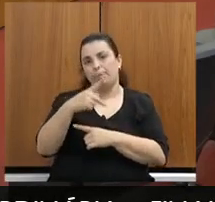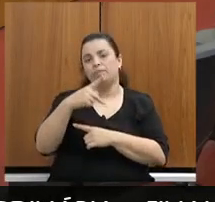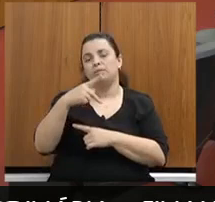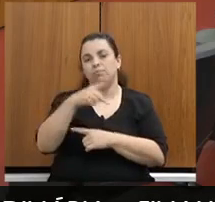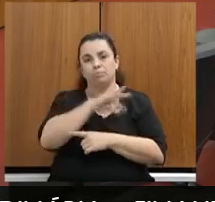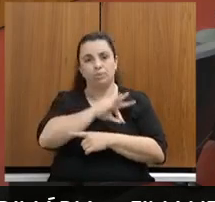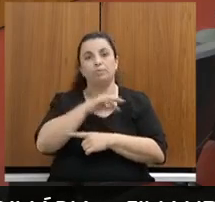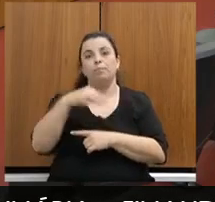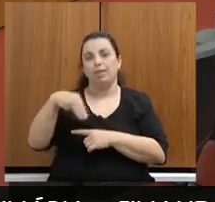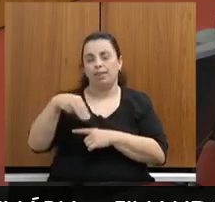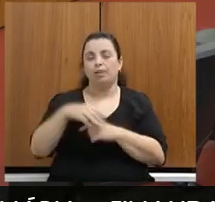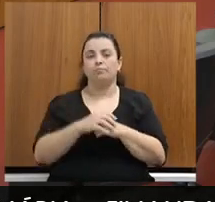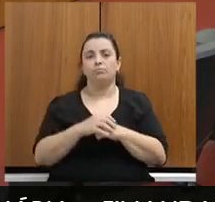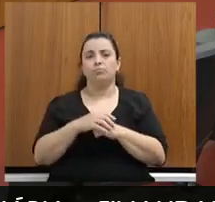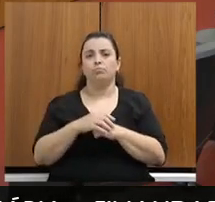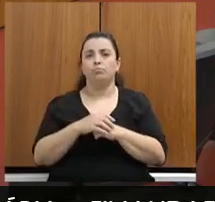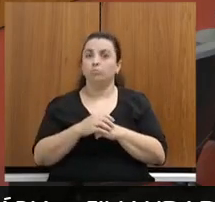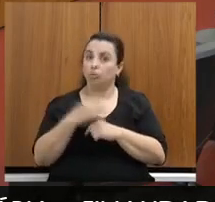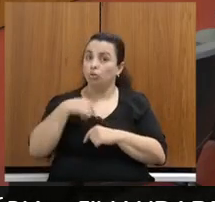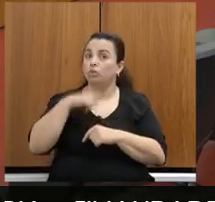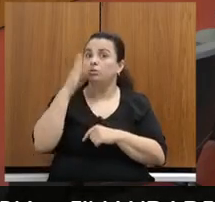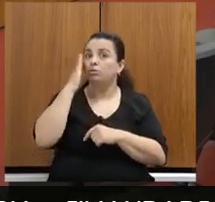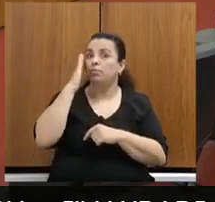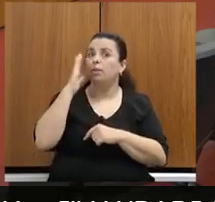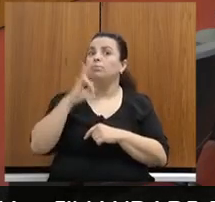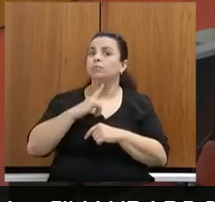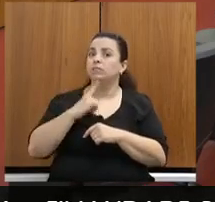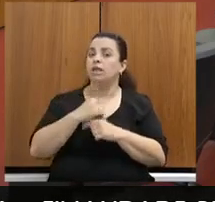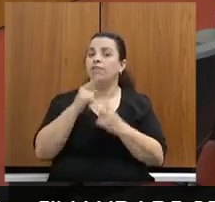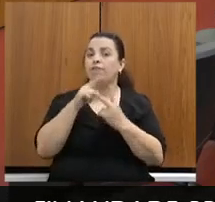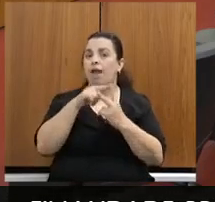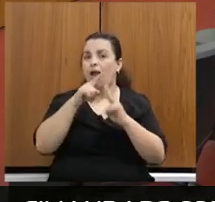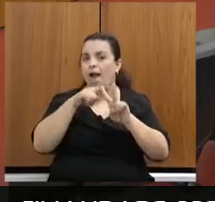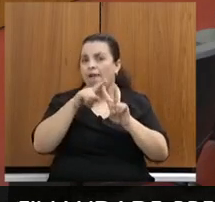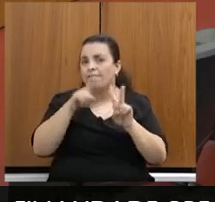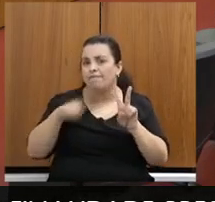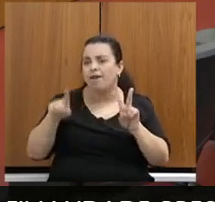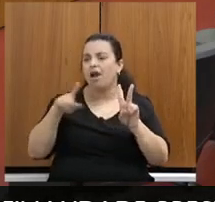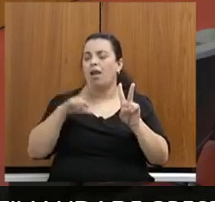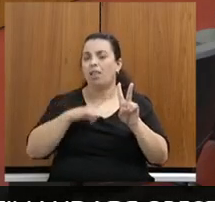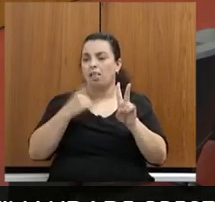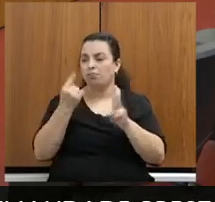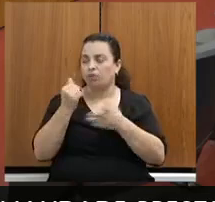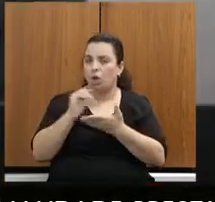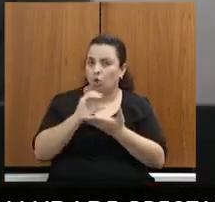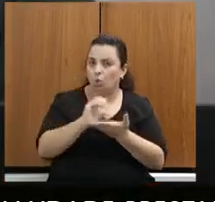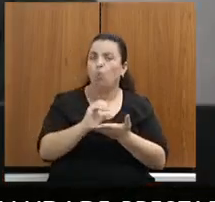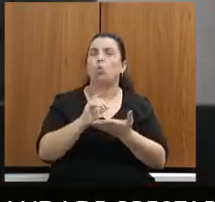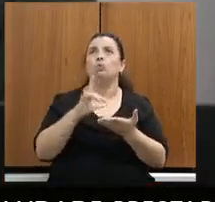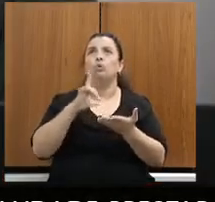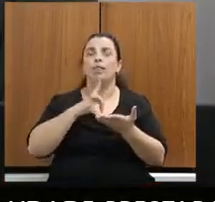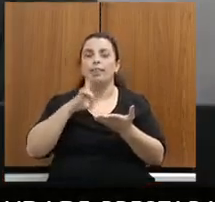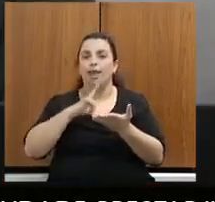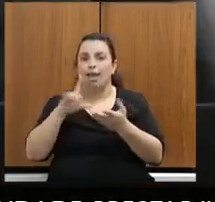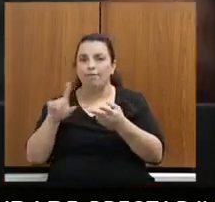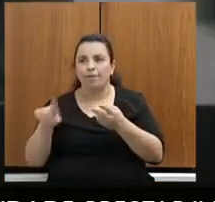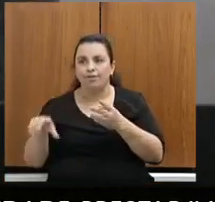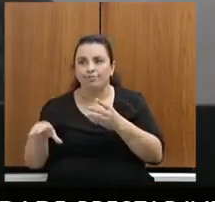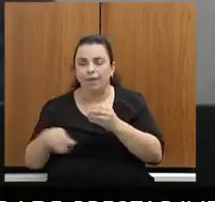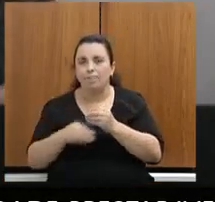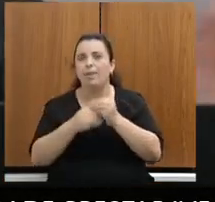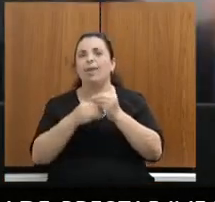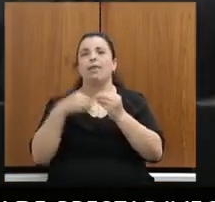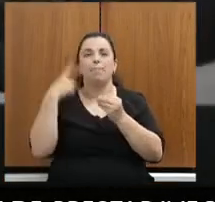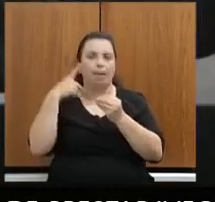Vale nós sabemos que entrou recursos de emendas parlamentares de Deputados Federais estaduais e o mesmo Doutor Joaquim sabe